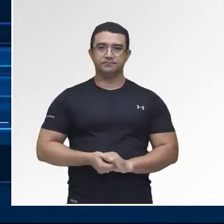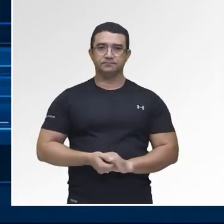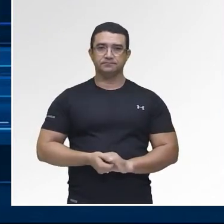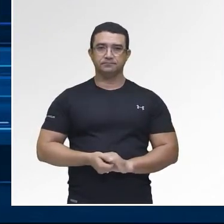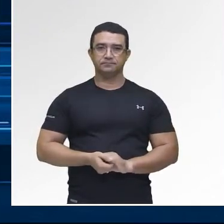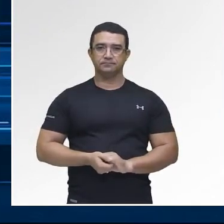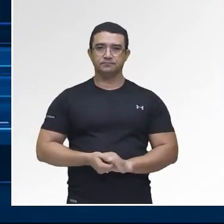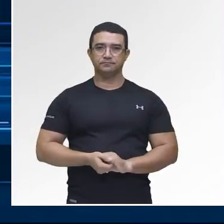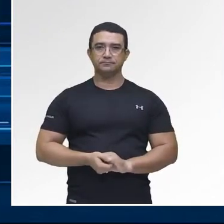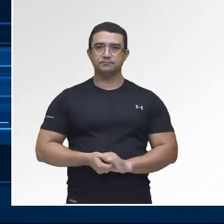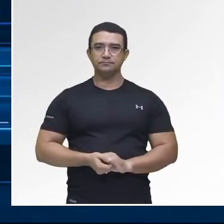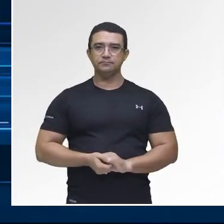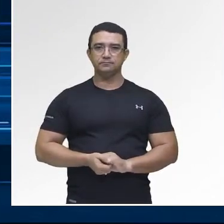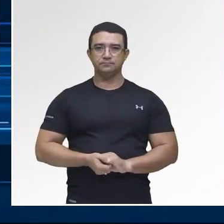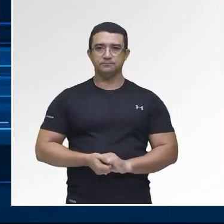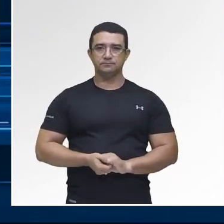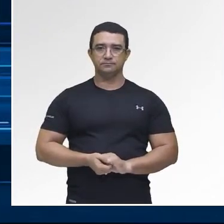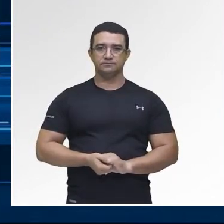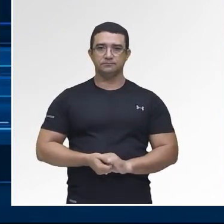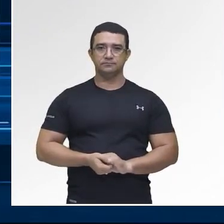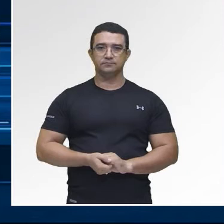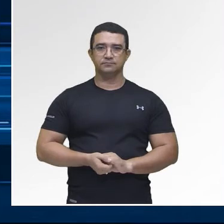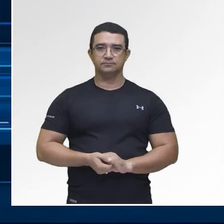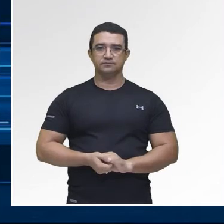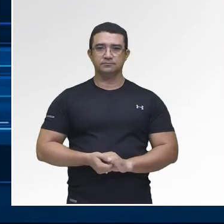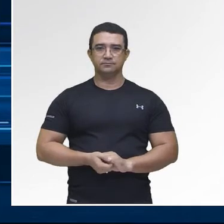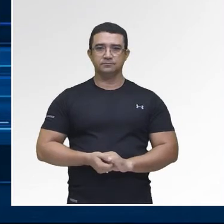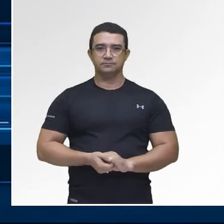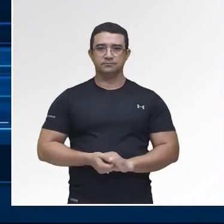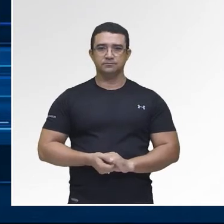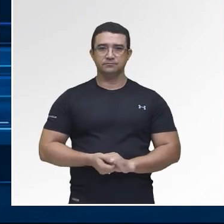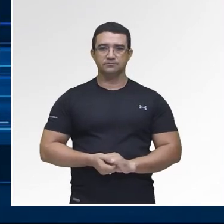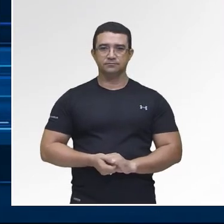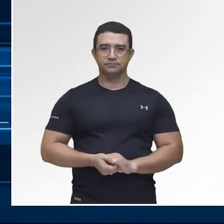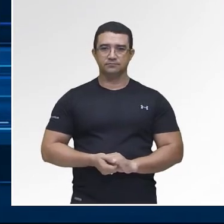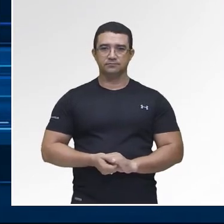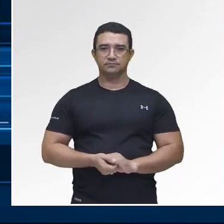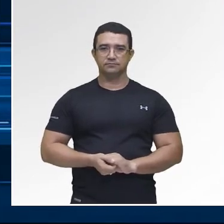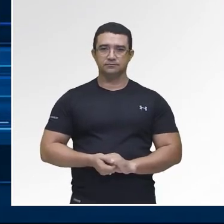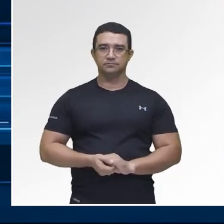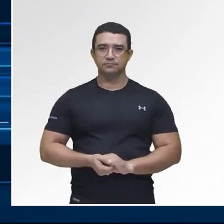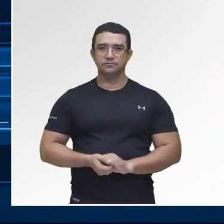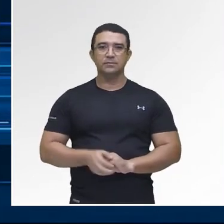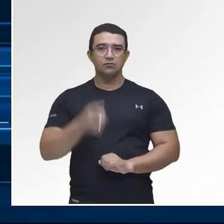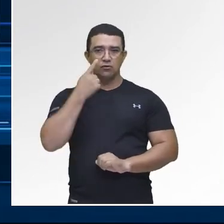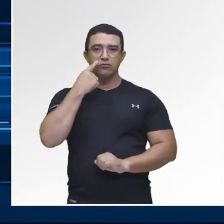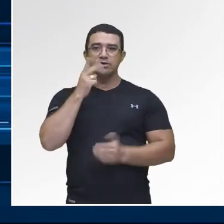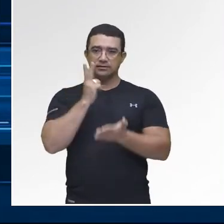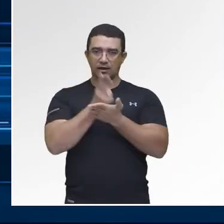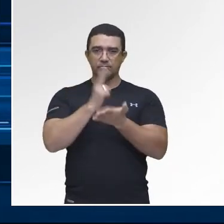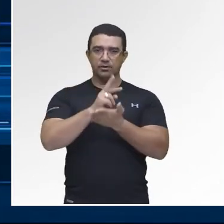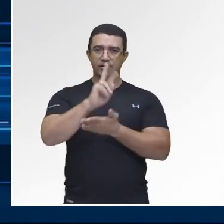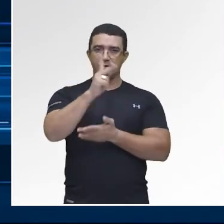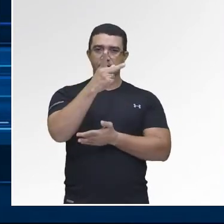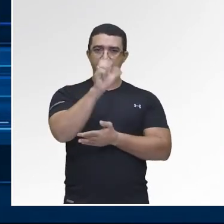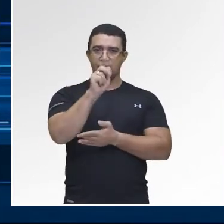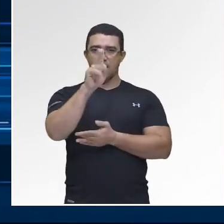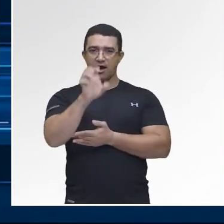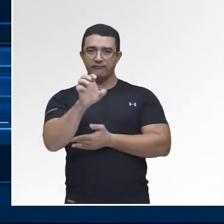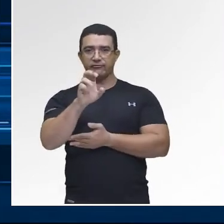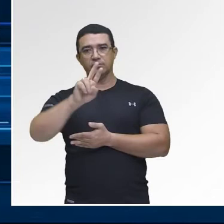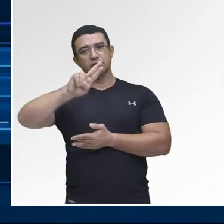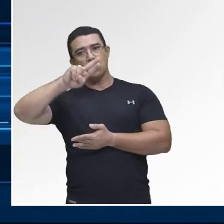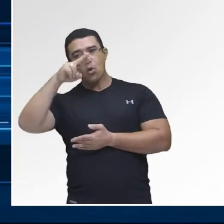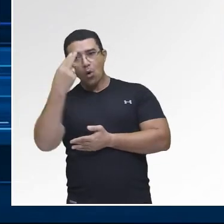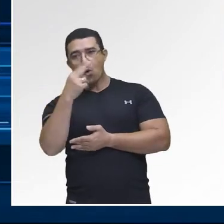past participle e o complemento. Repare, gente, que o have or has vai estar sempre presente. E o not, nas